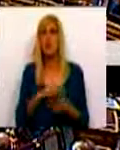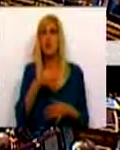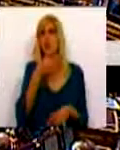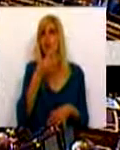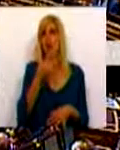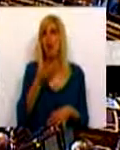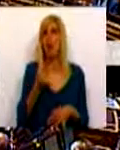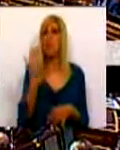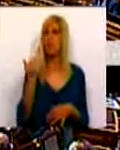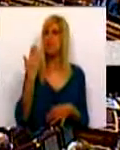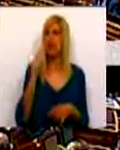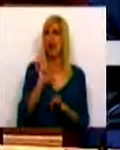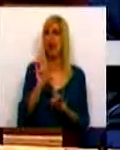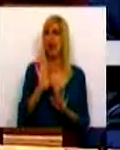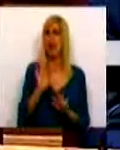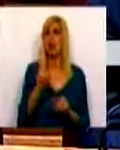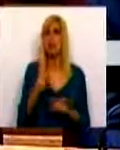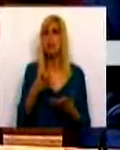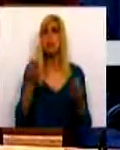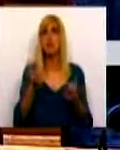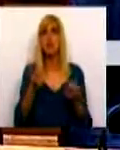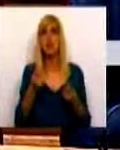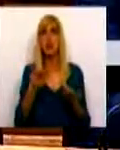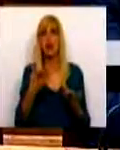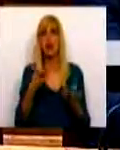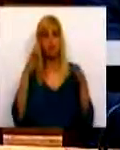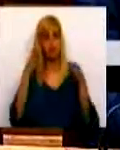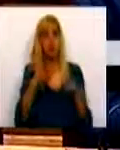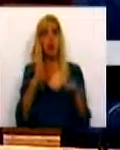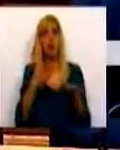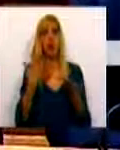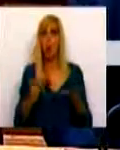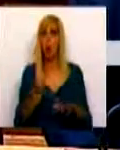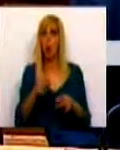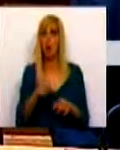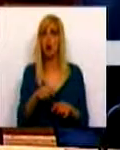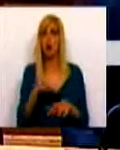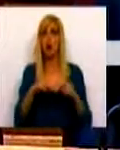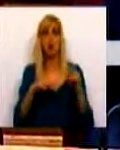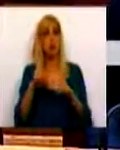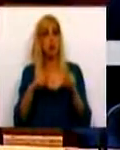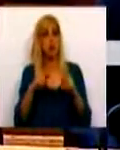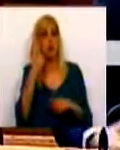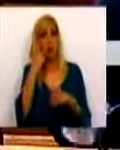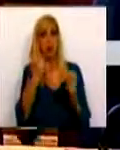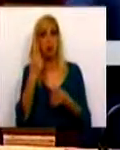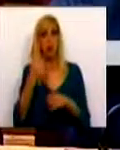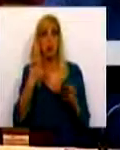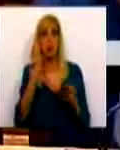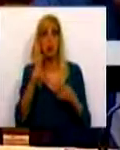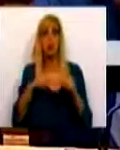passado. Acho que, de facto, nos devemos concentrar no presente e construir e procurar construir o